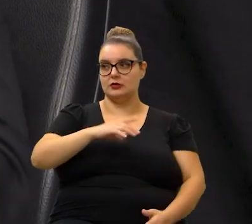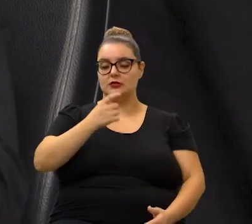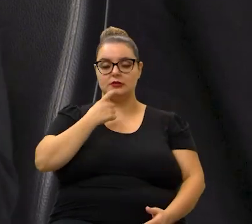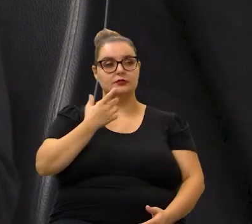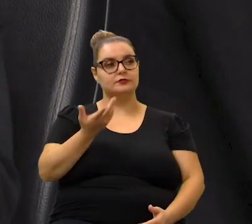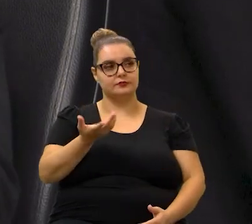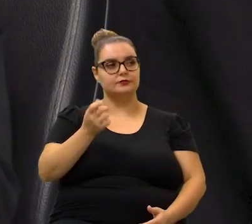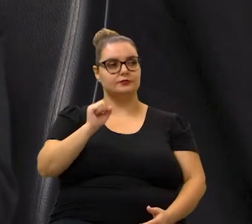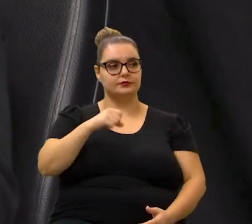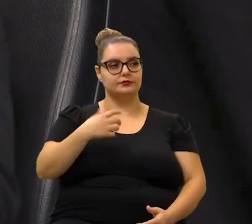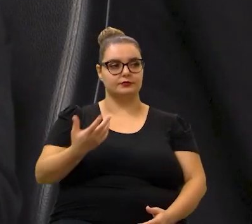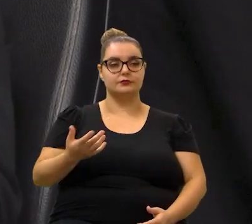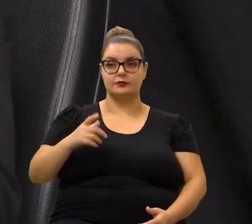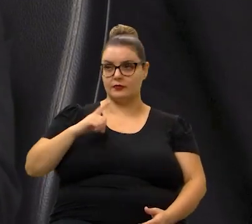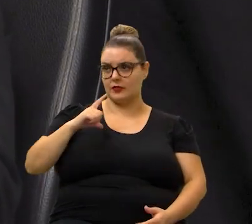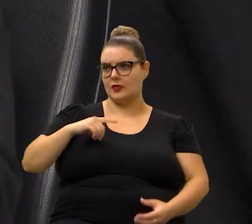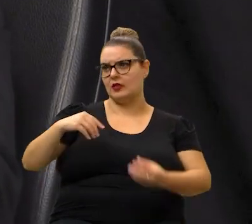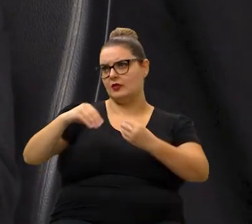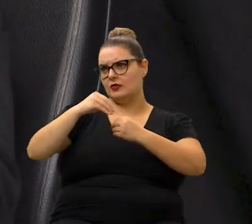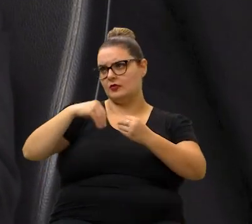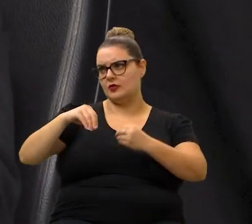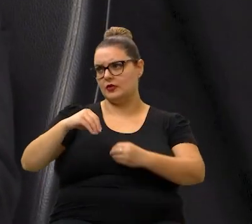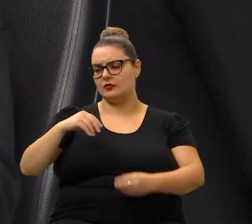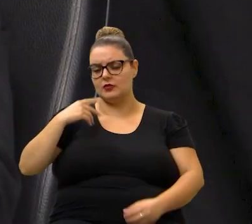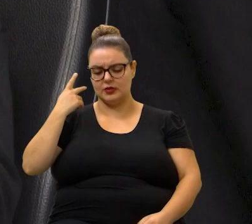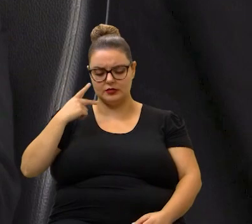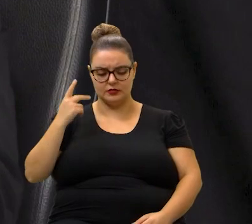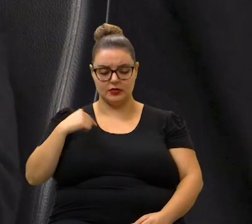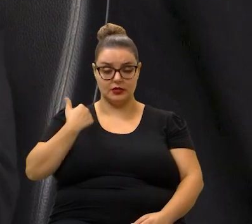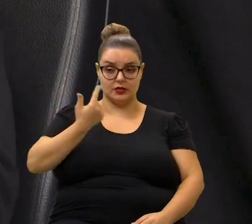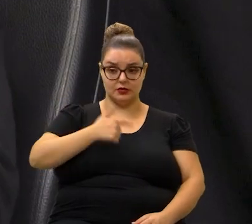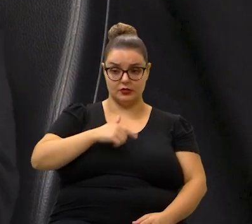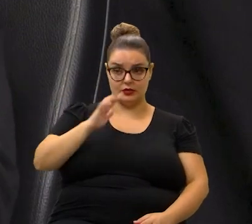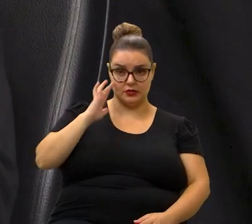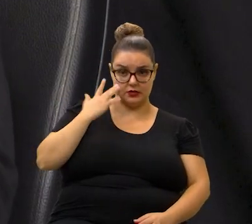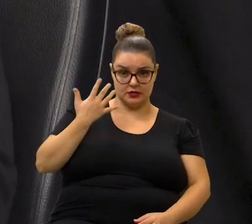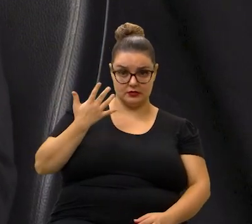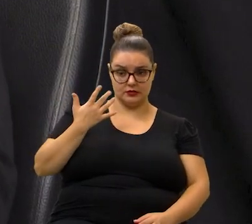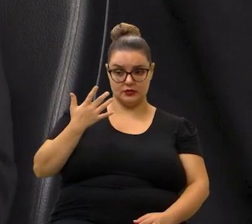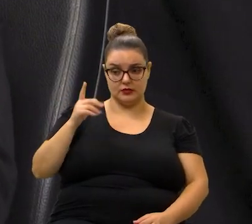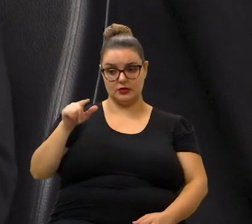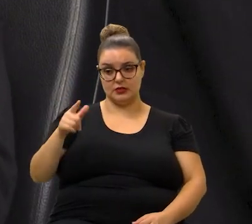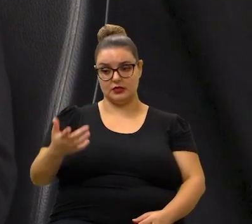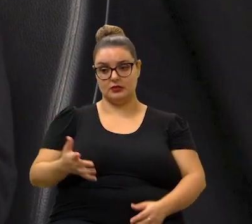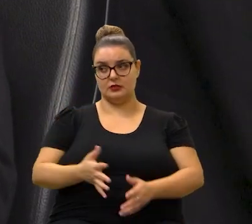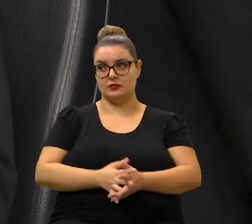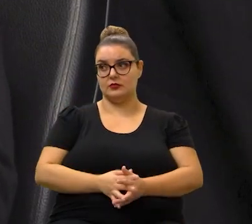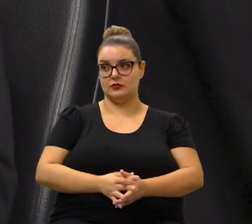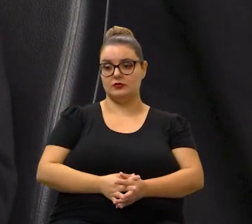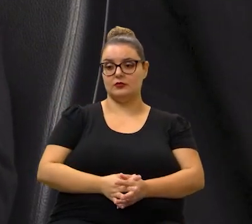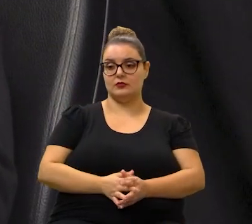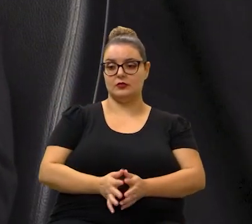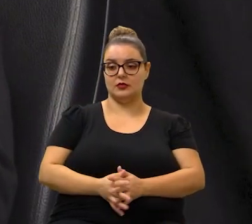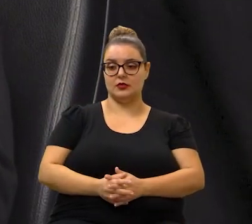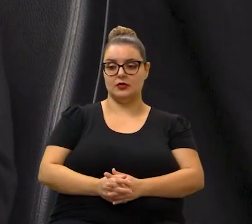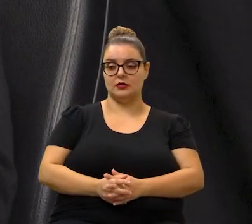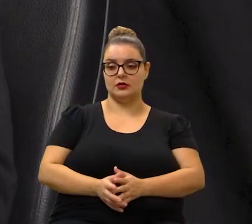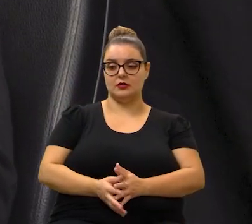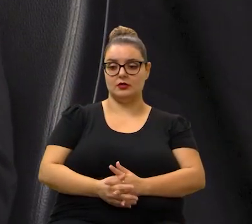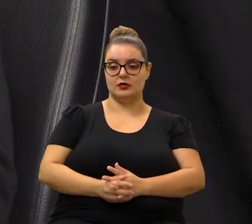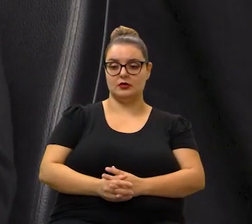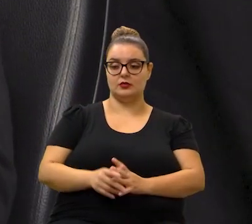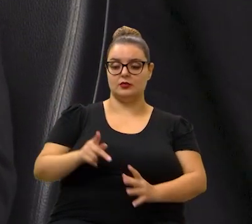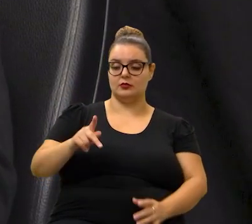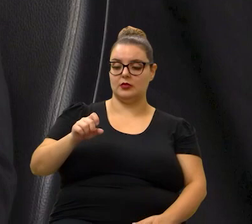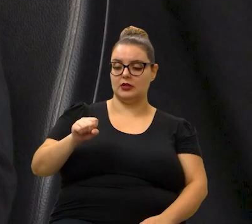sim teve toda uma questão política que nós achávamos que ia ser um candidato que teríamos um candidato no